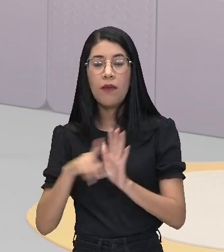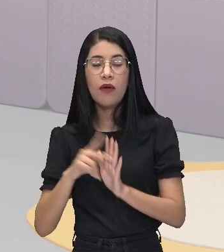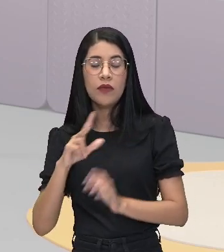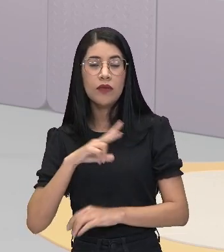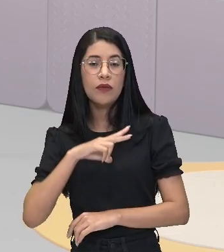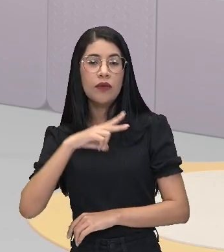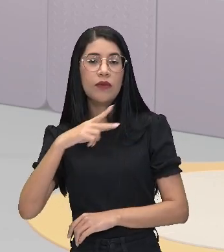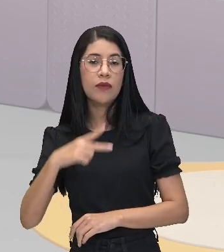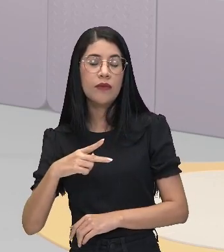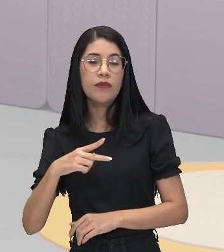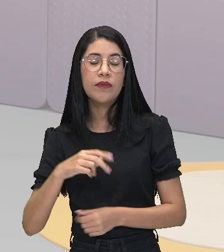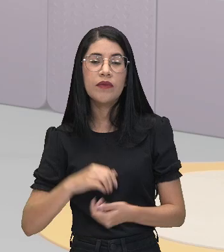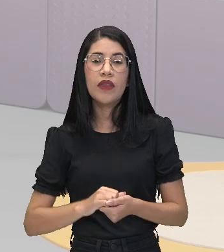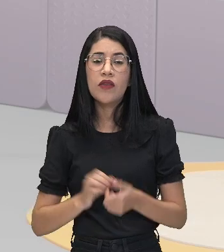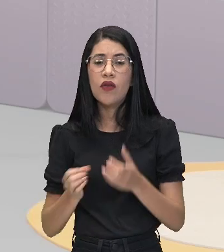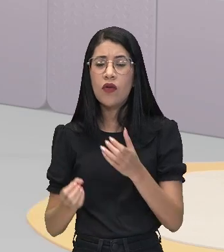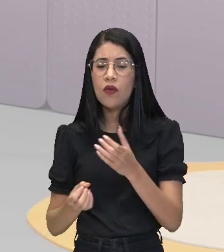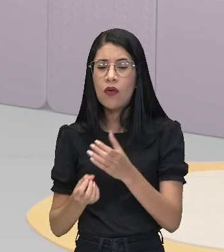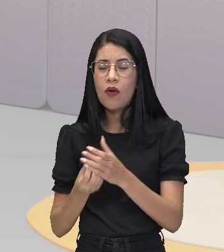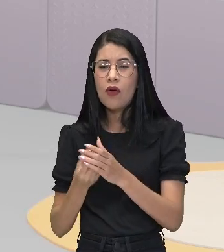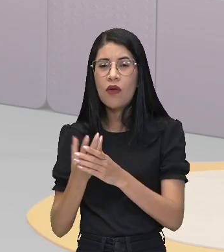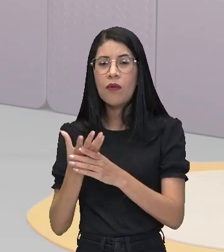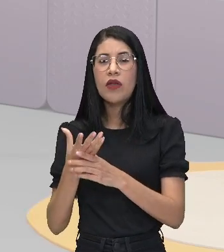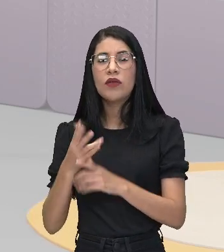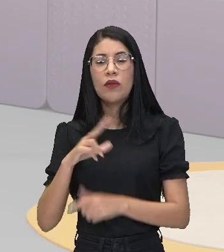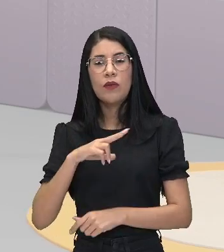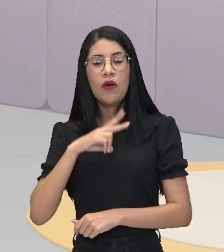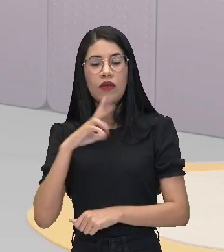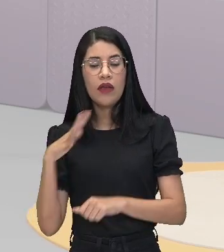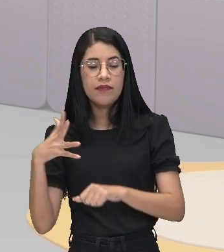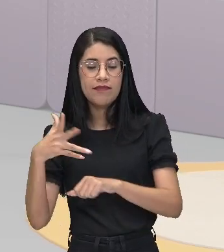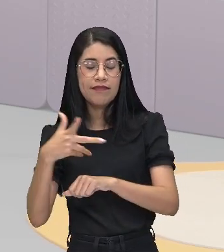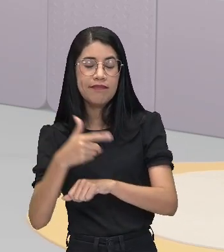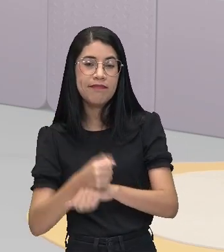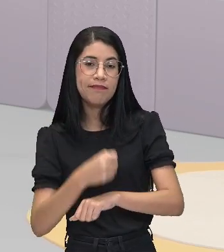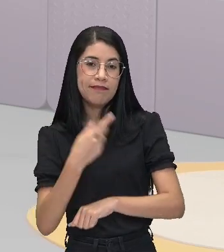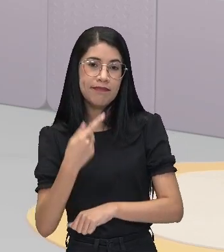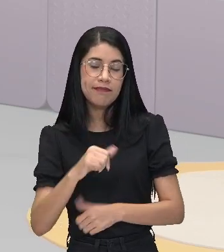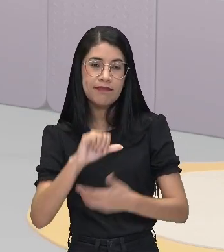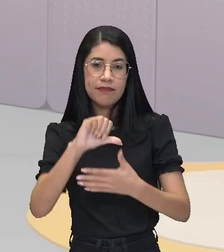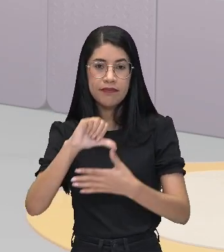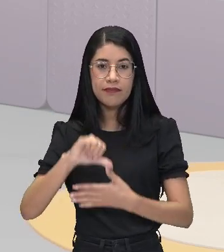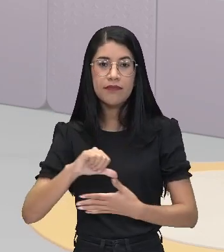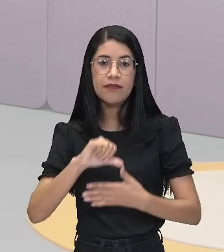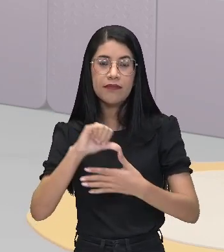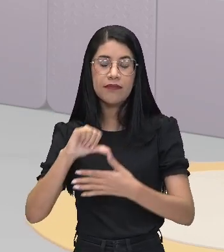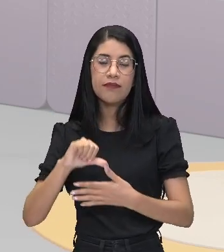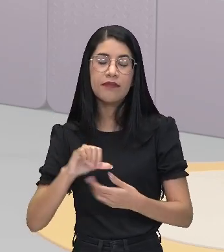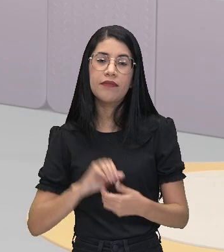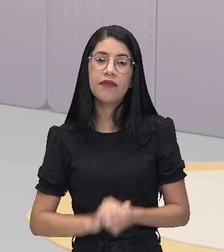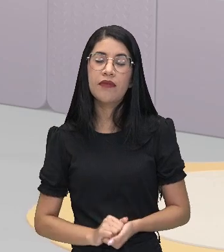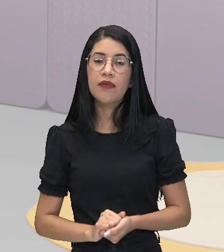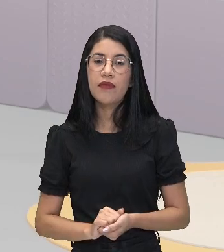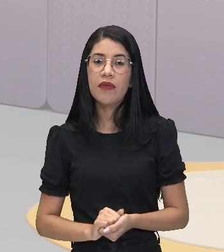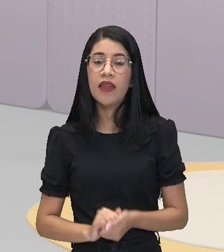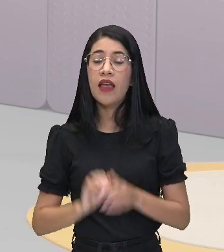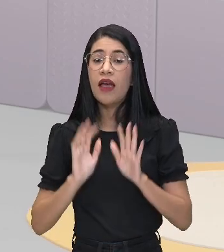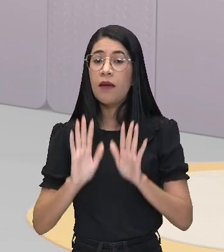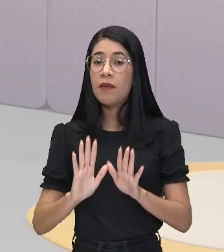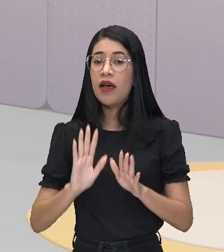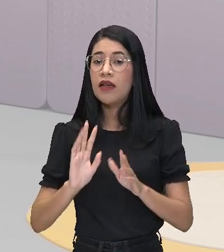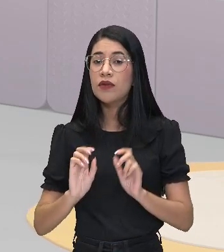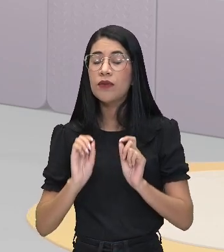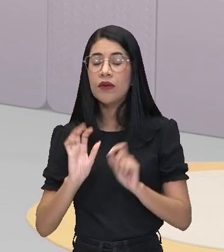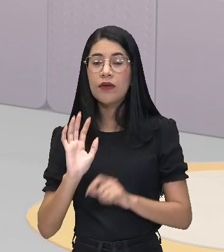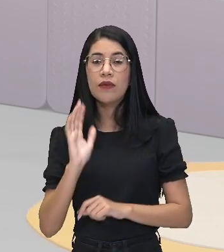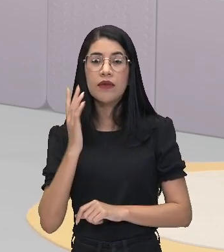ser o embrião da colonização portuguesa aqui na América do Sul. Só que aconteceu um fato interessante,